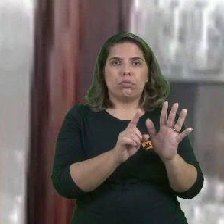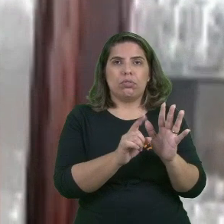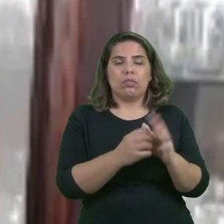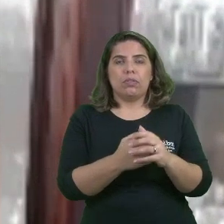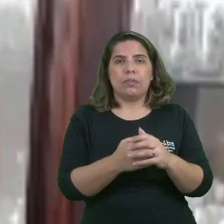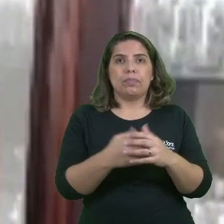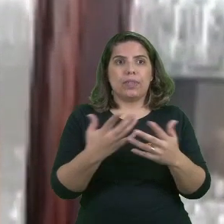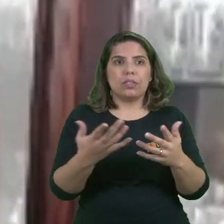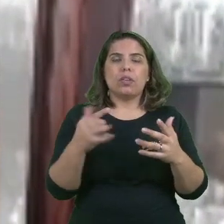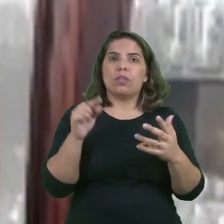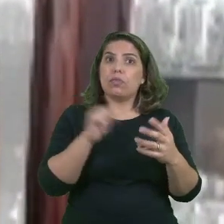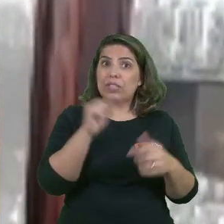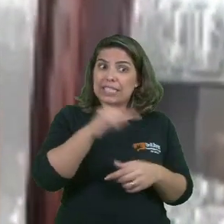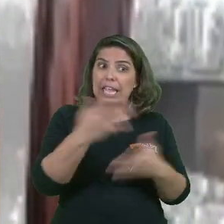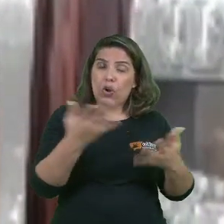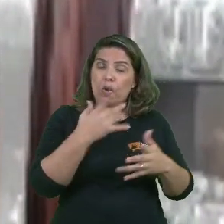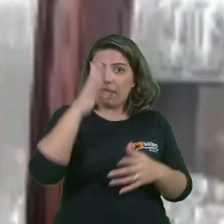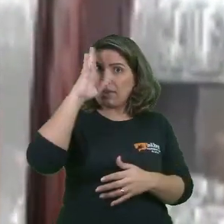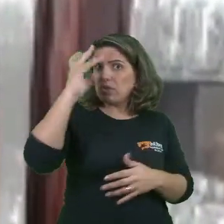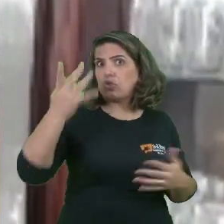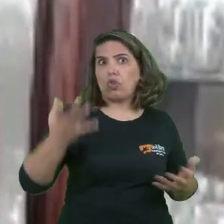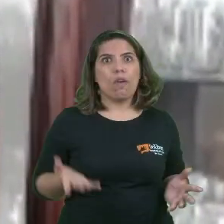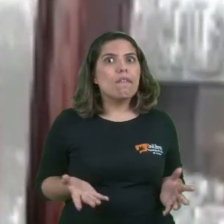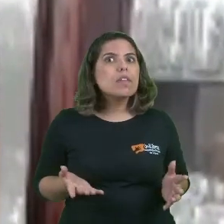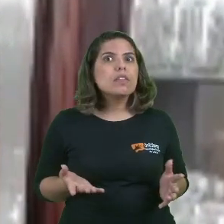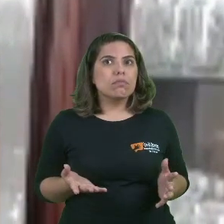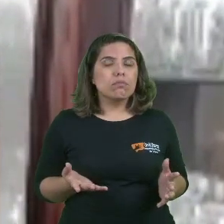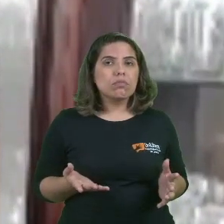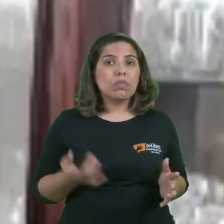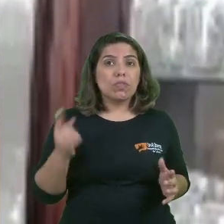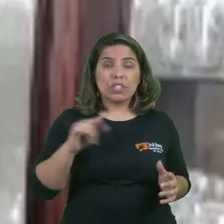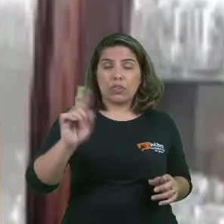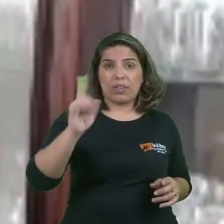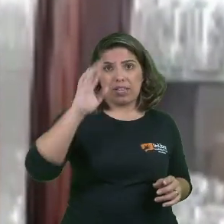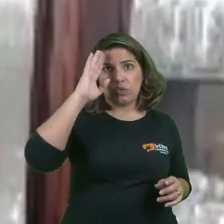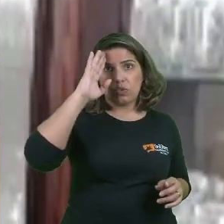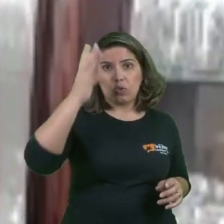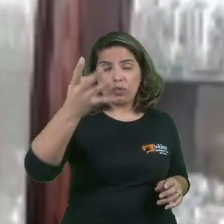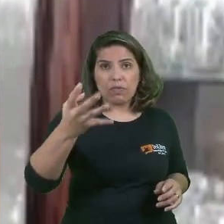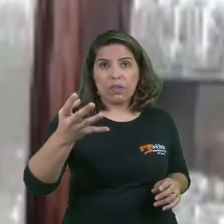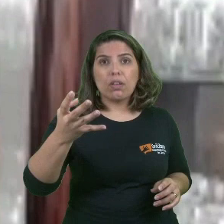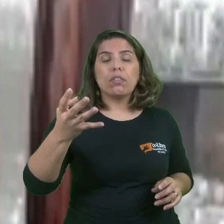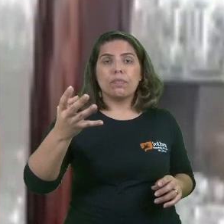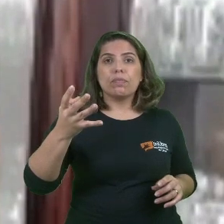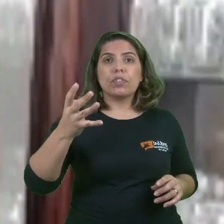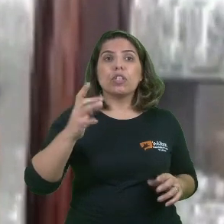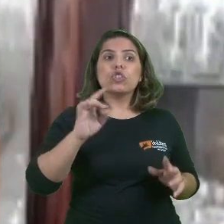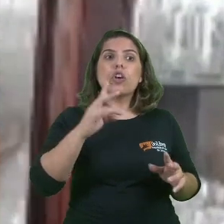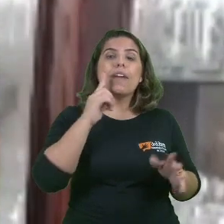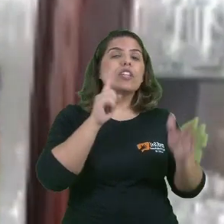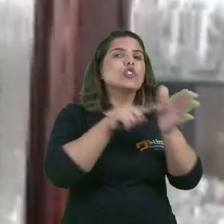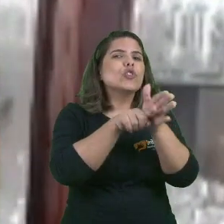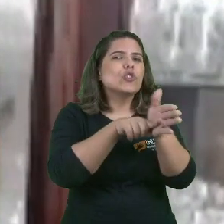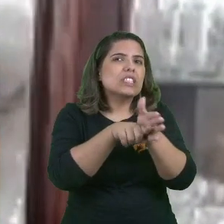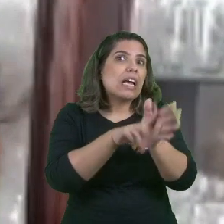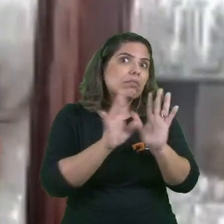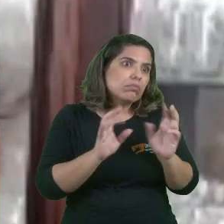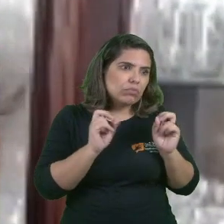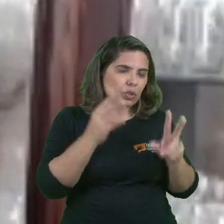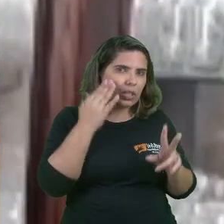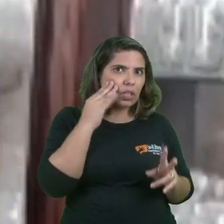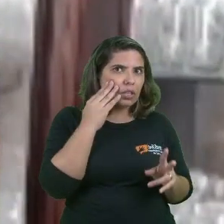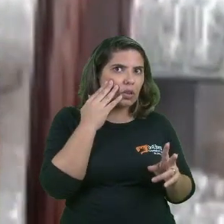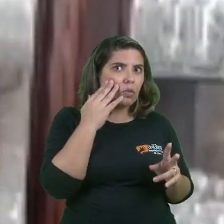um problema que no caso de o pesquisador não vai resolver isso é isso não é